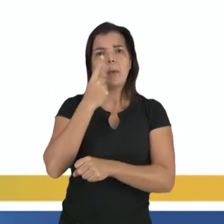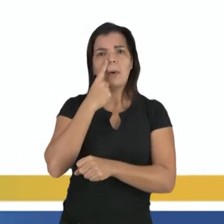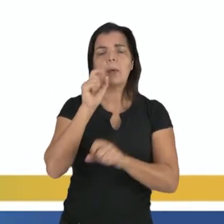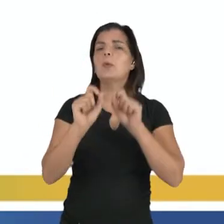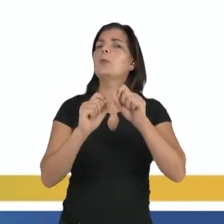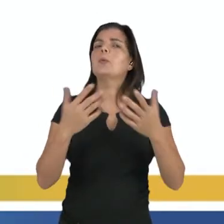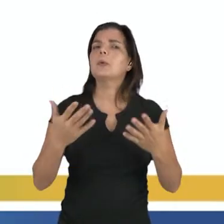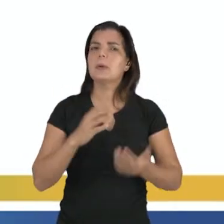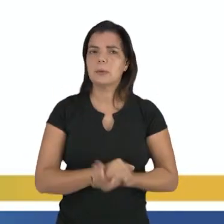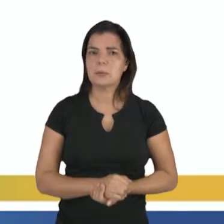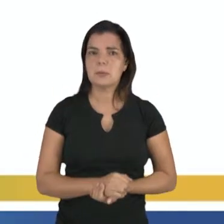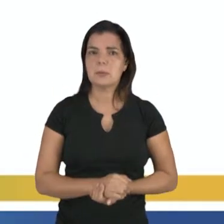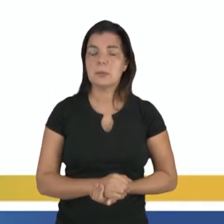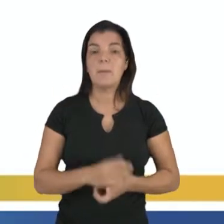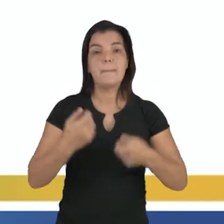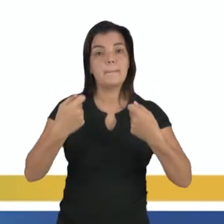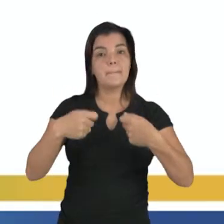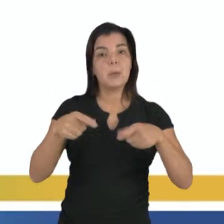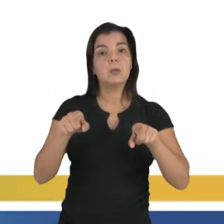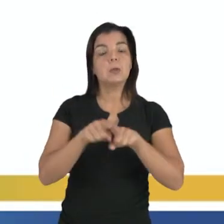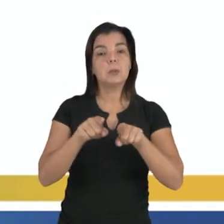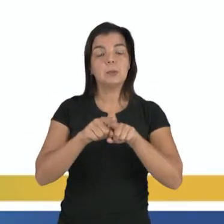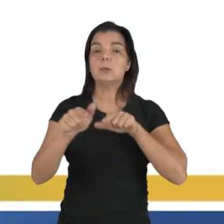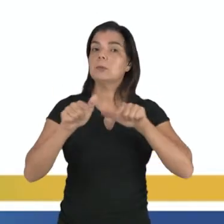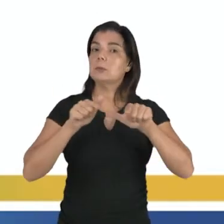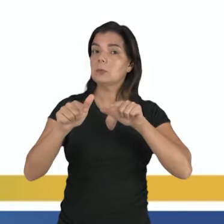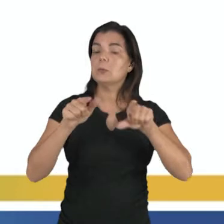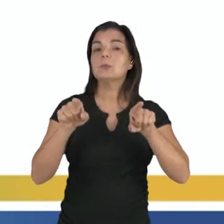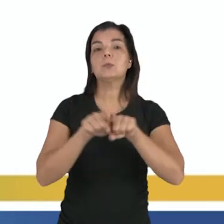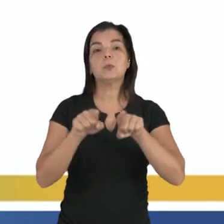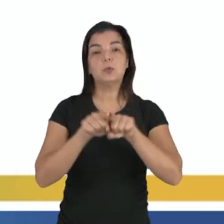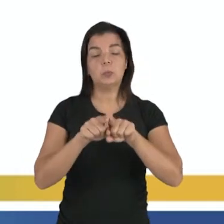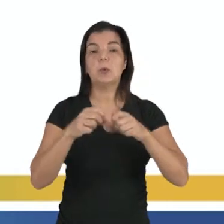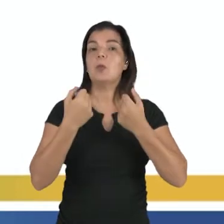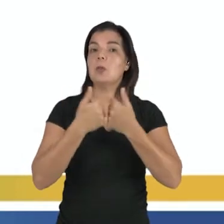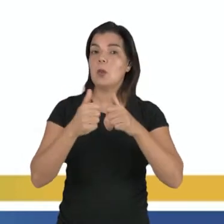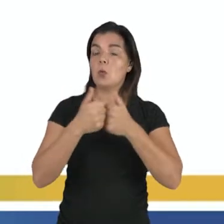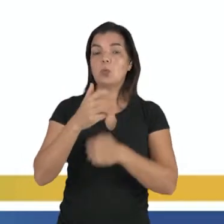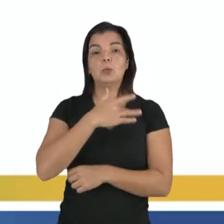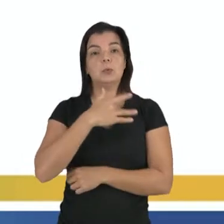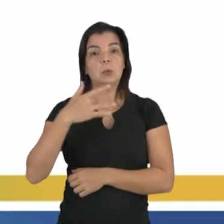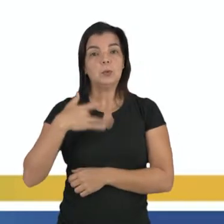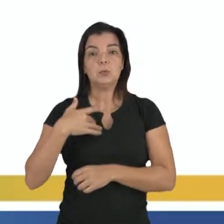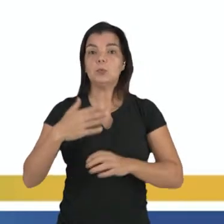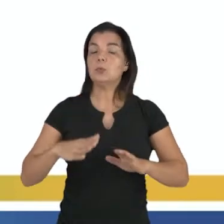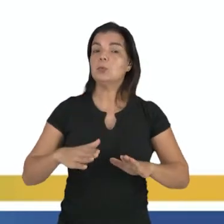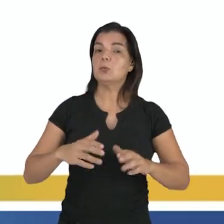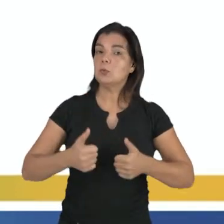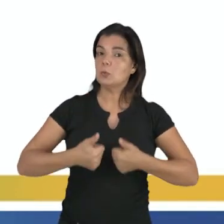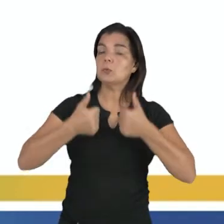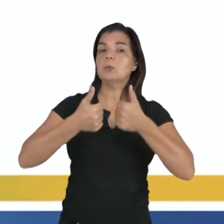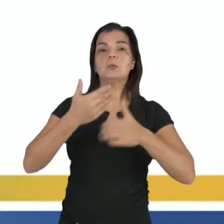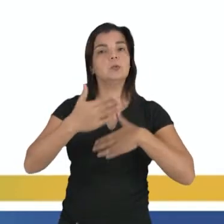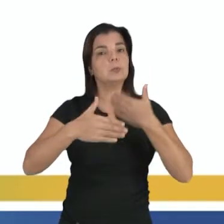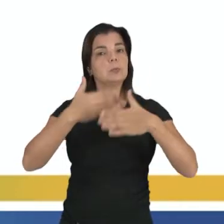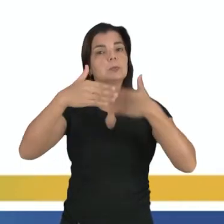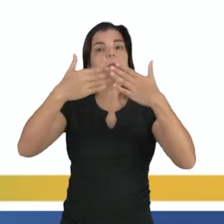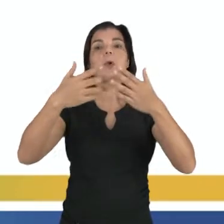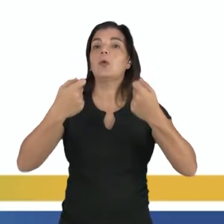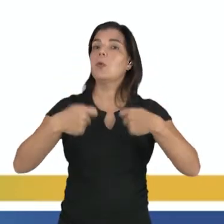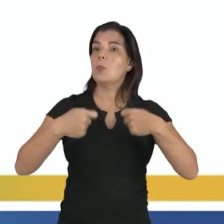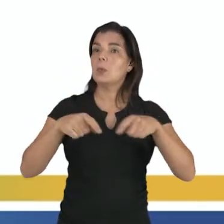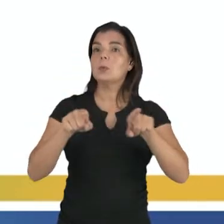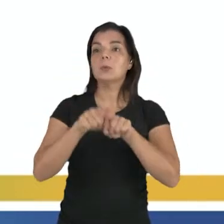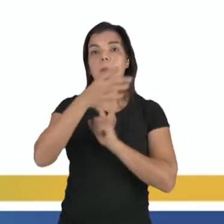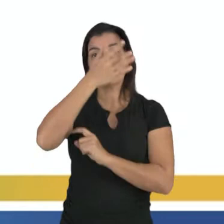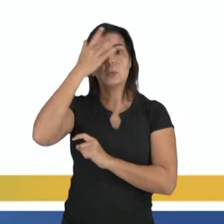dizendo o que aí, ó? Para suas necessidades, trabalho, abastecimento, transporte, saúde, energia, está falando de evolução, de necessidade